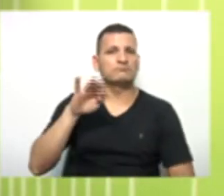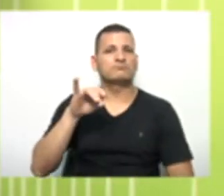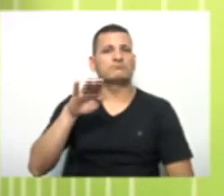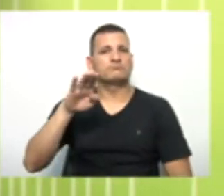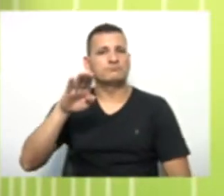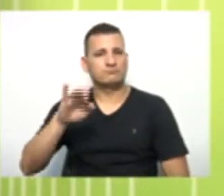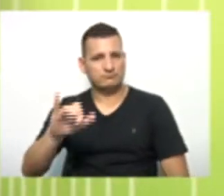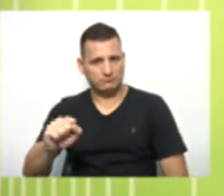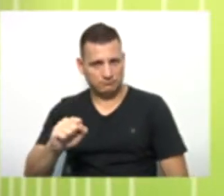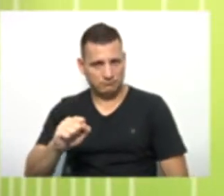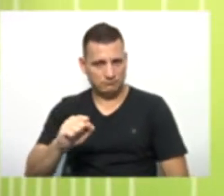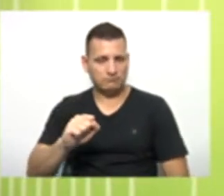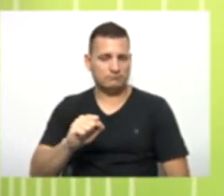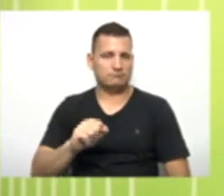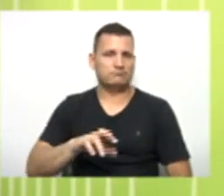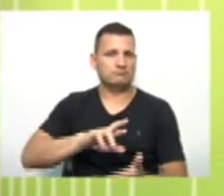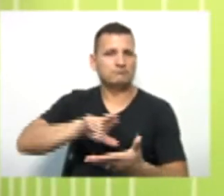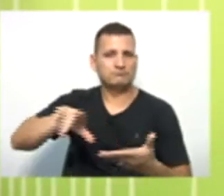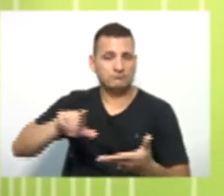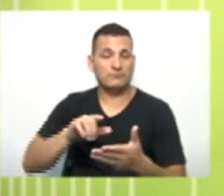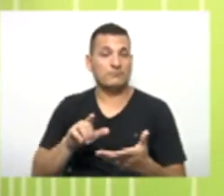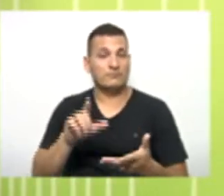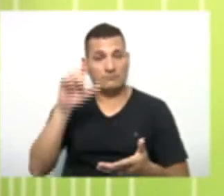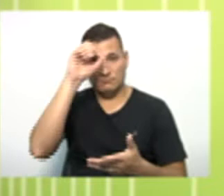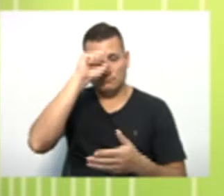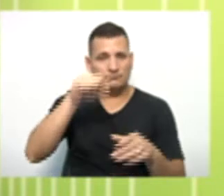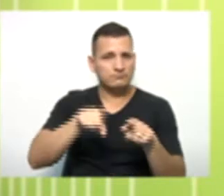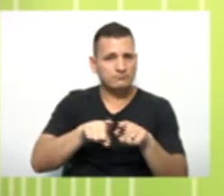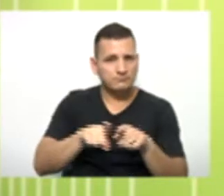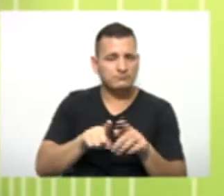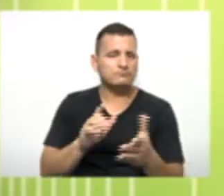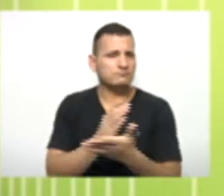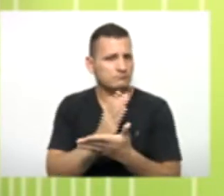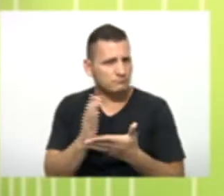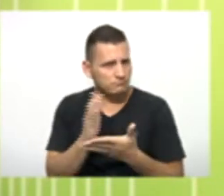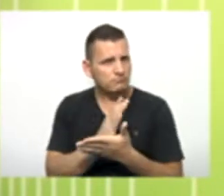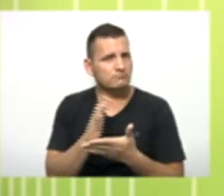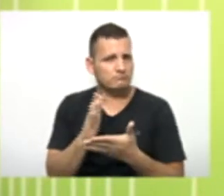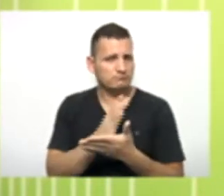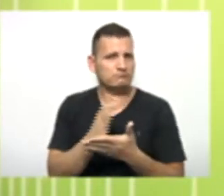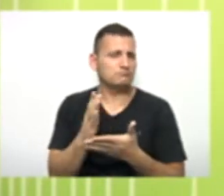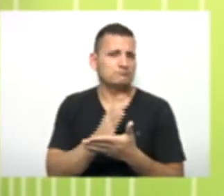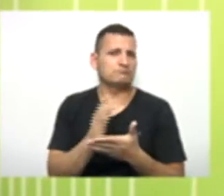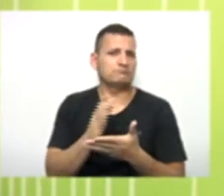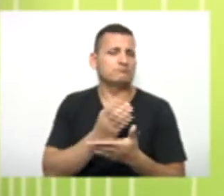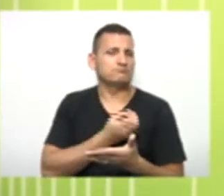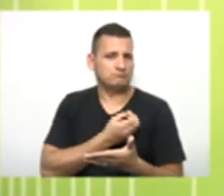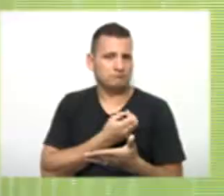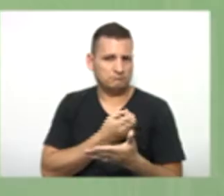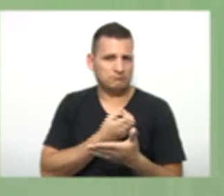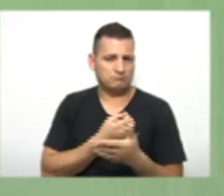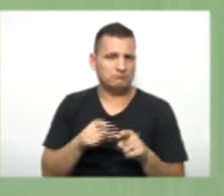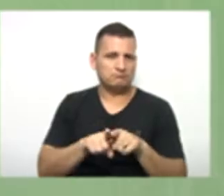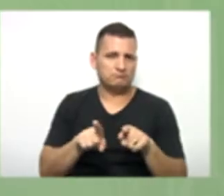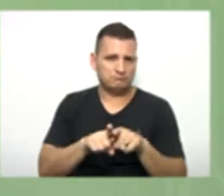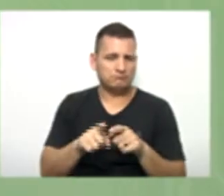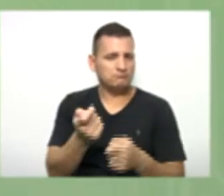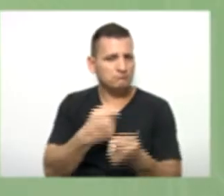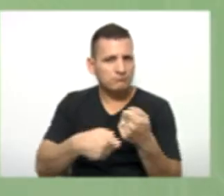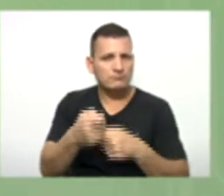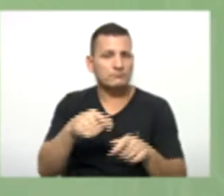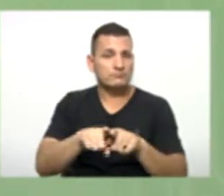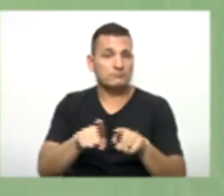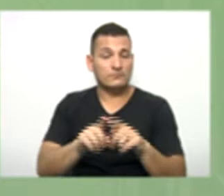E nós aprendemos também algumas contas contábeis que nós fazemos esses lançamentos. Então, hoje nós